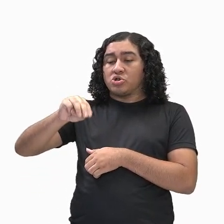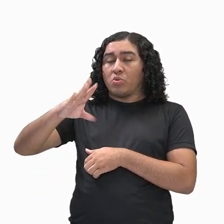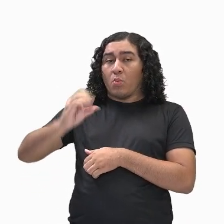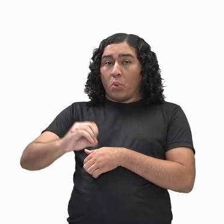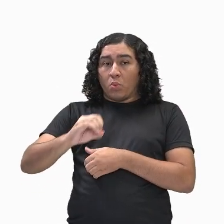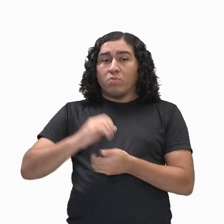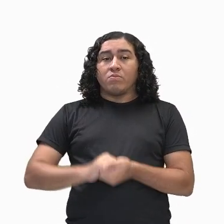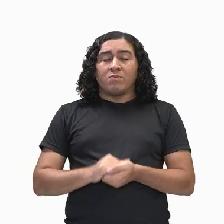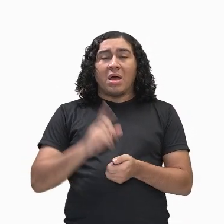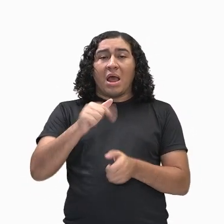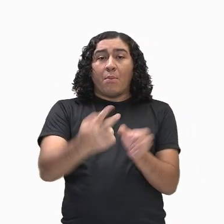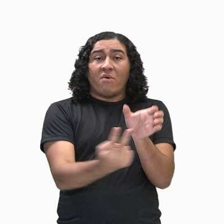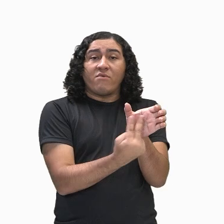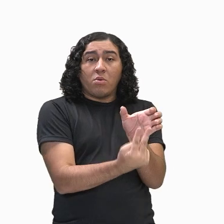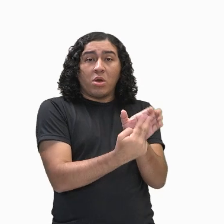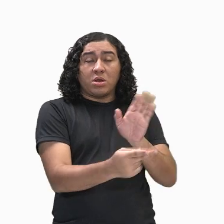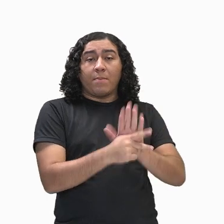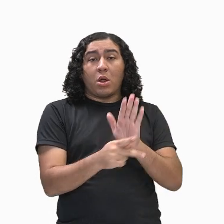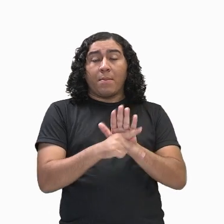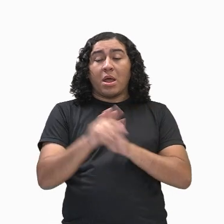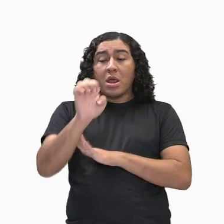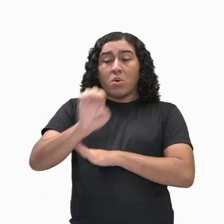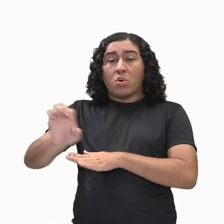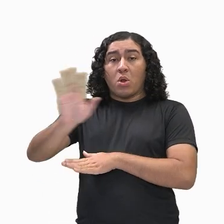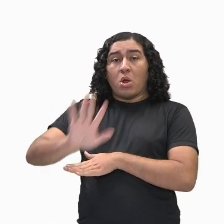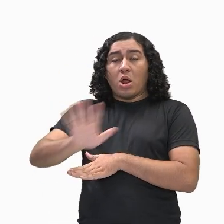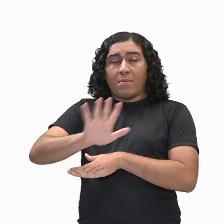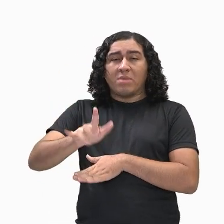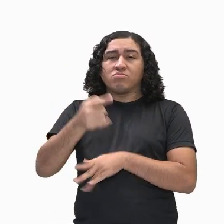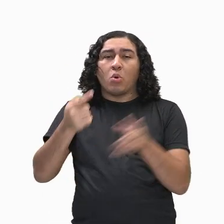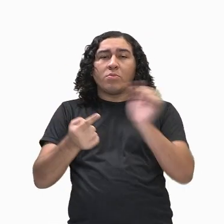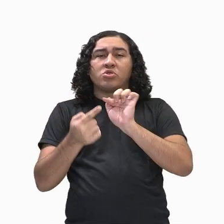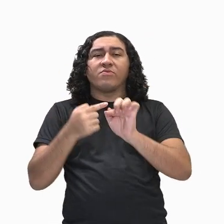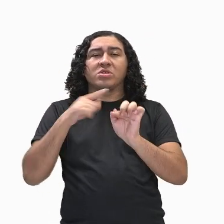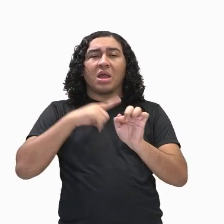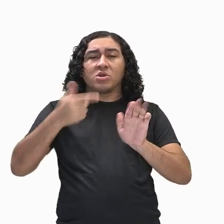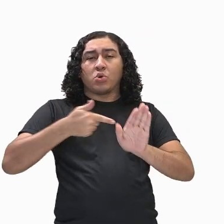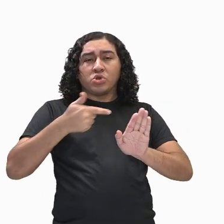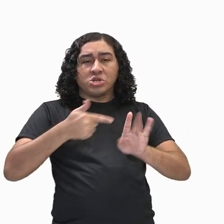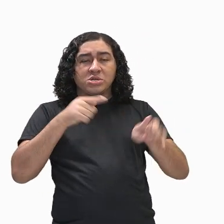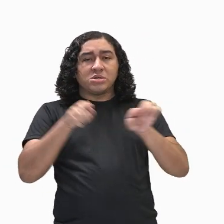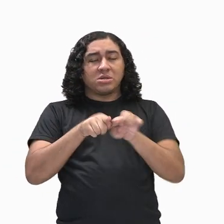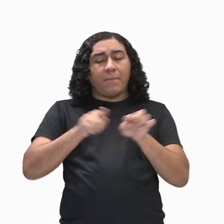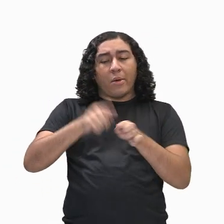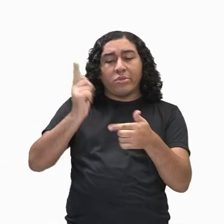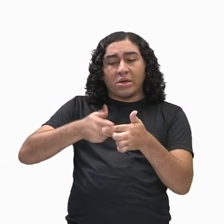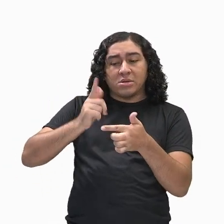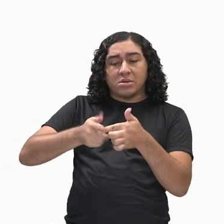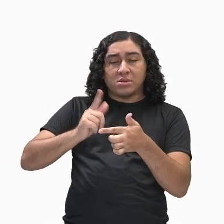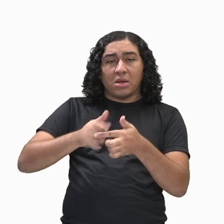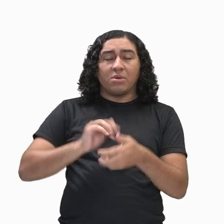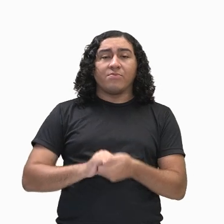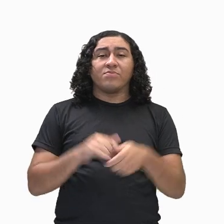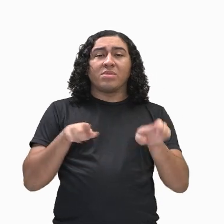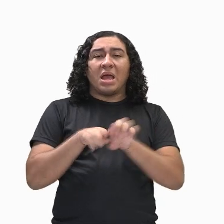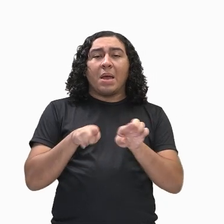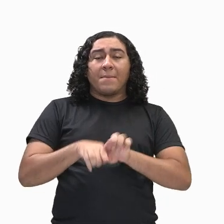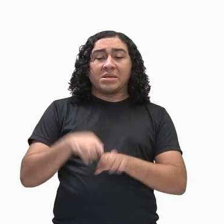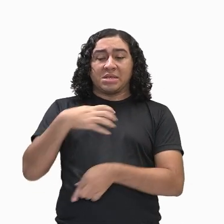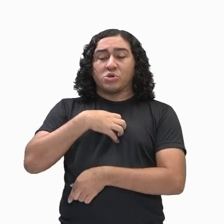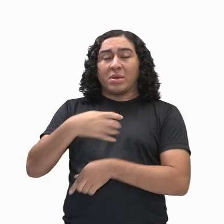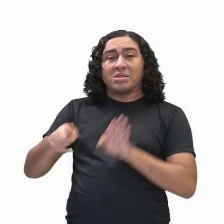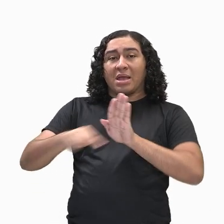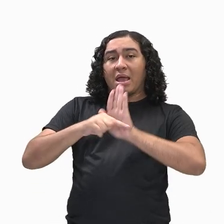uma vanguarda europeia que visa introduzir a ironia, contestação e negação da